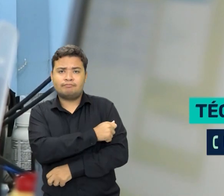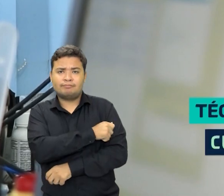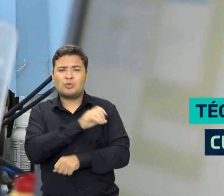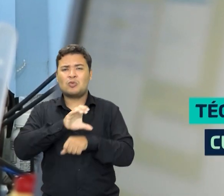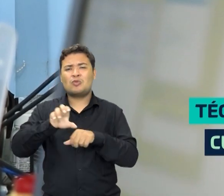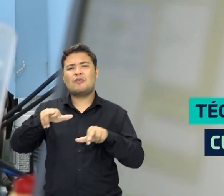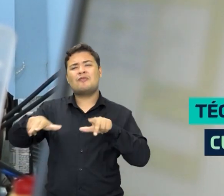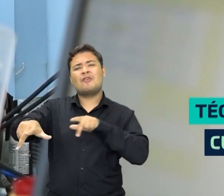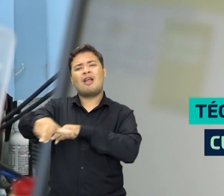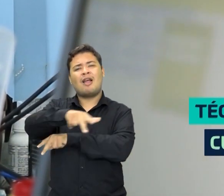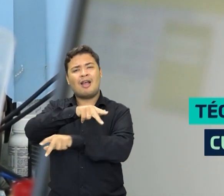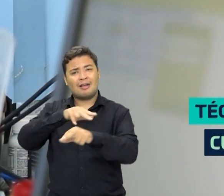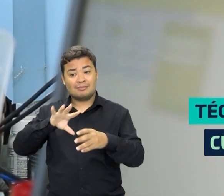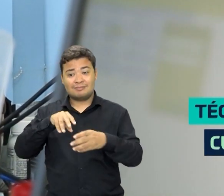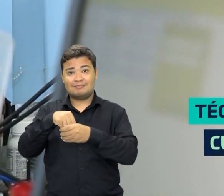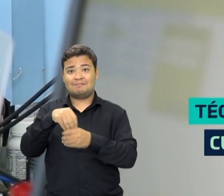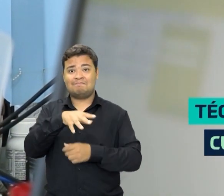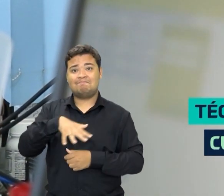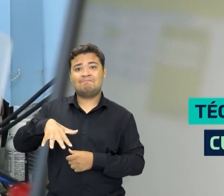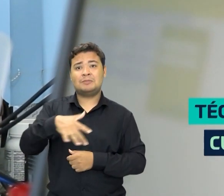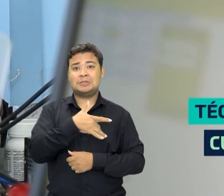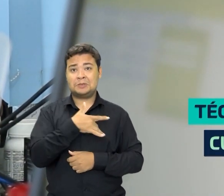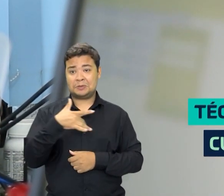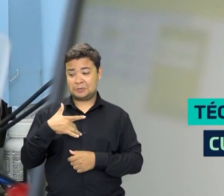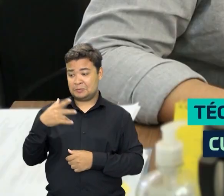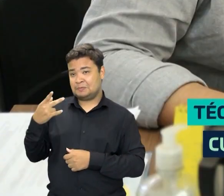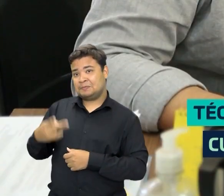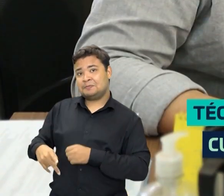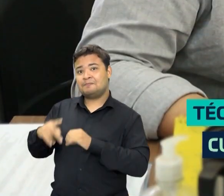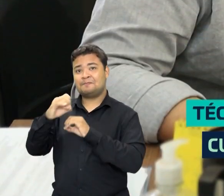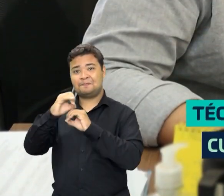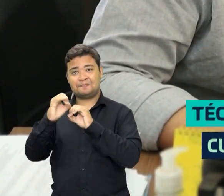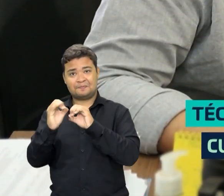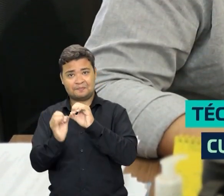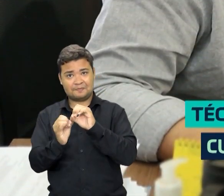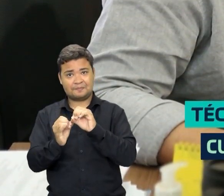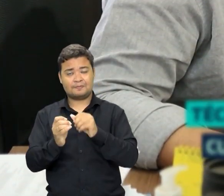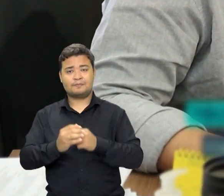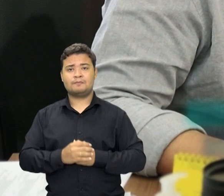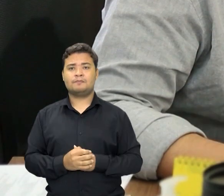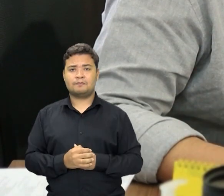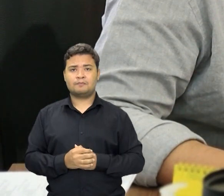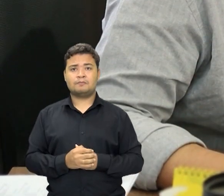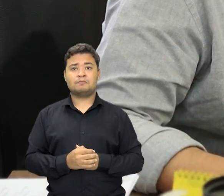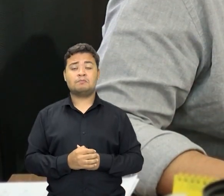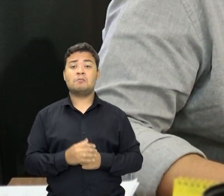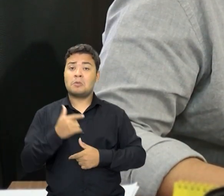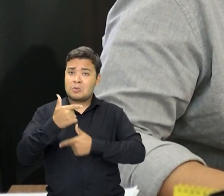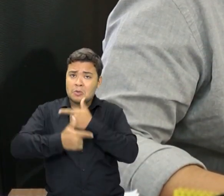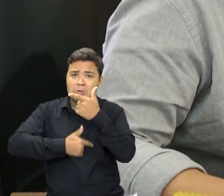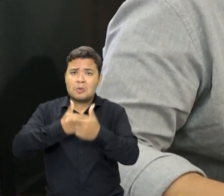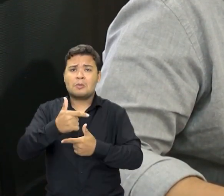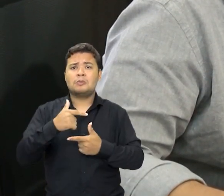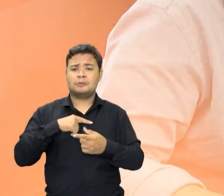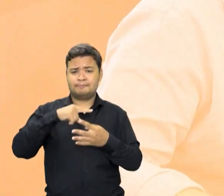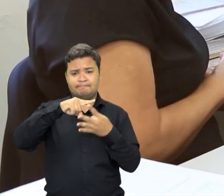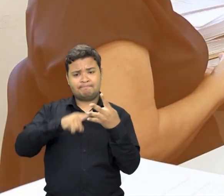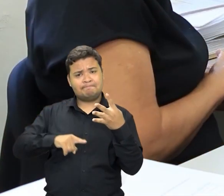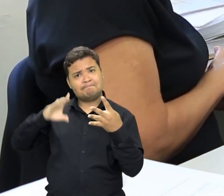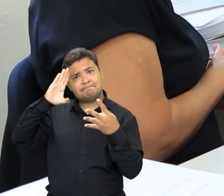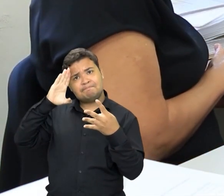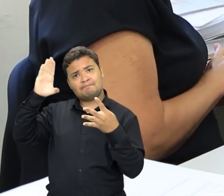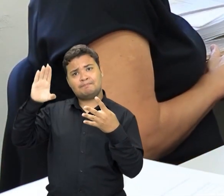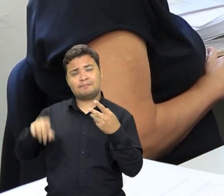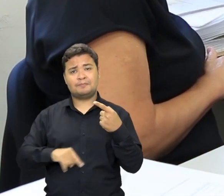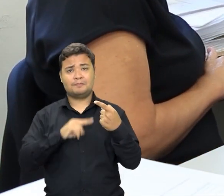alunos dos mais variados cursos da área da saúde da Universidade Federal de Goiás. O trabalho da Fundação é baseado em